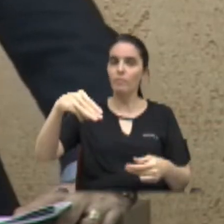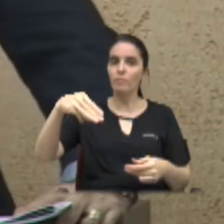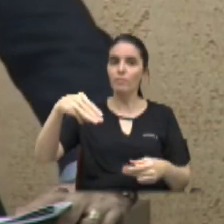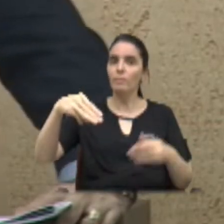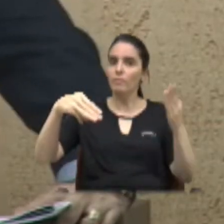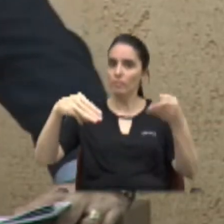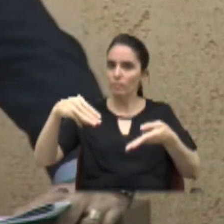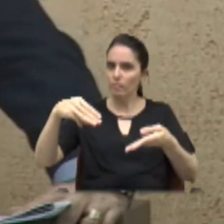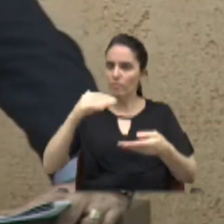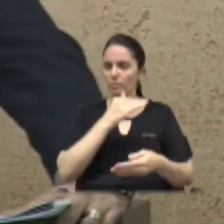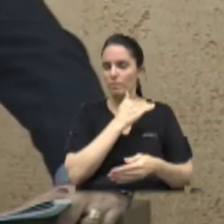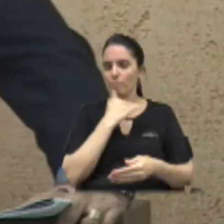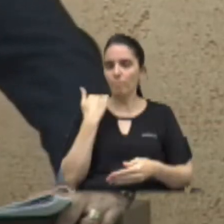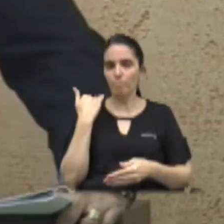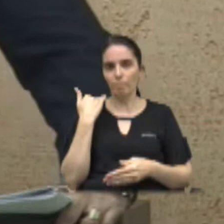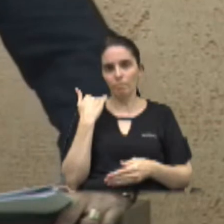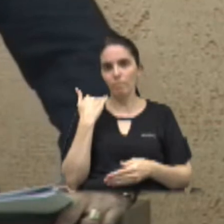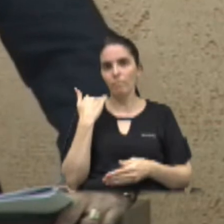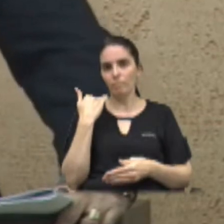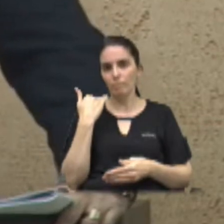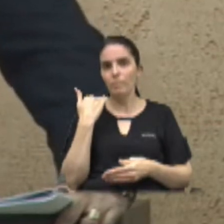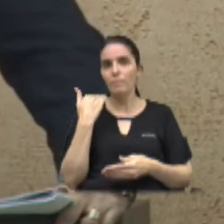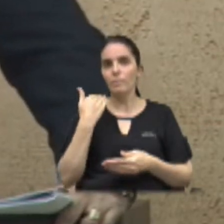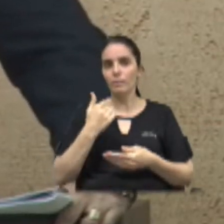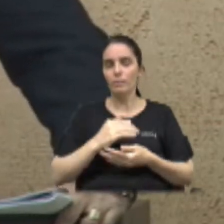que morre nas ruas,